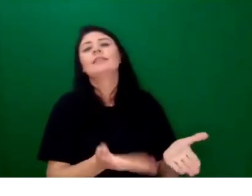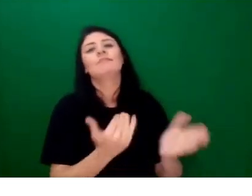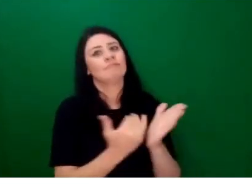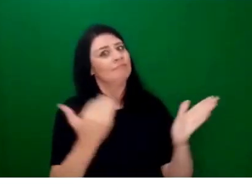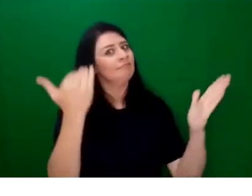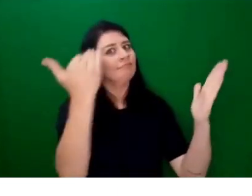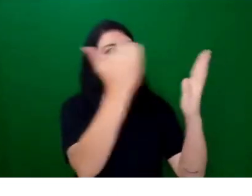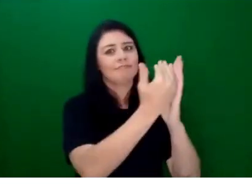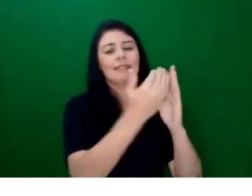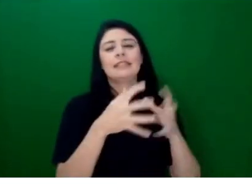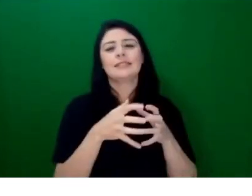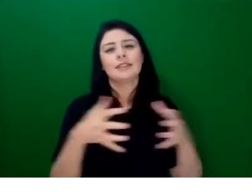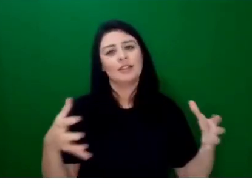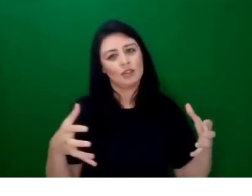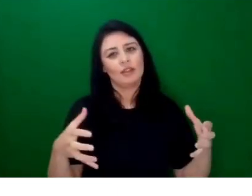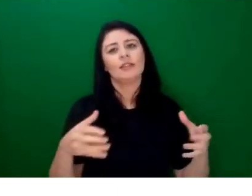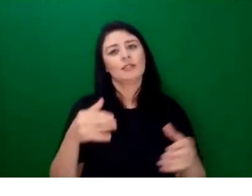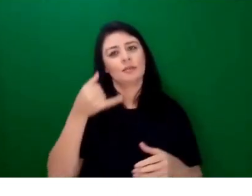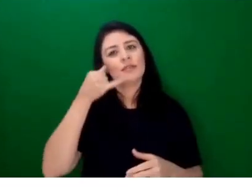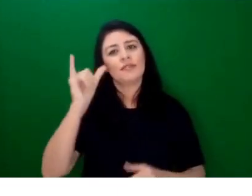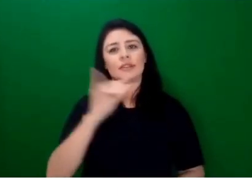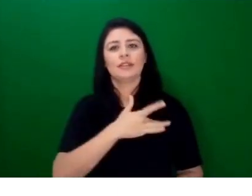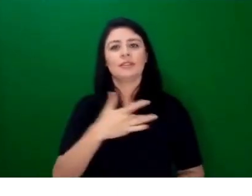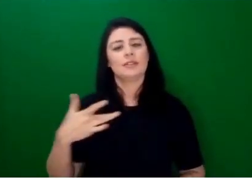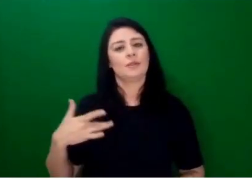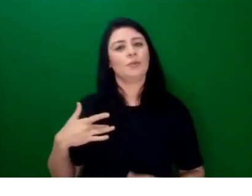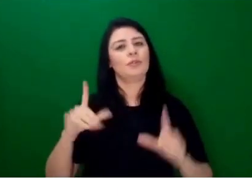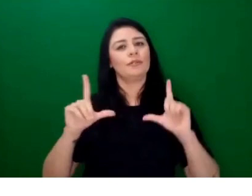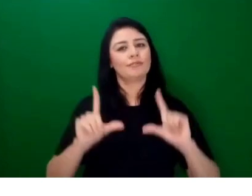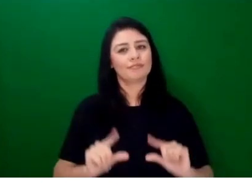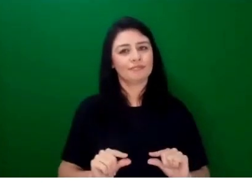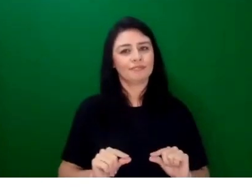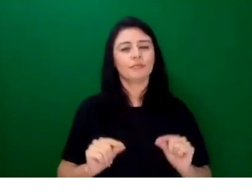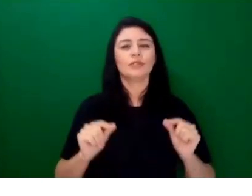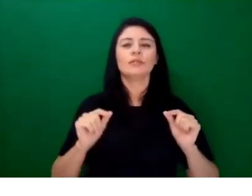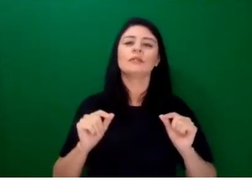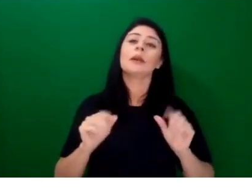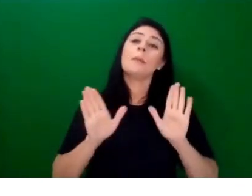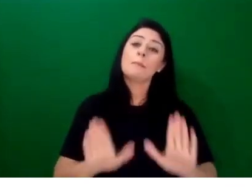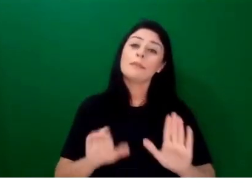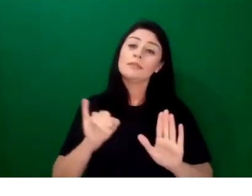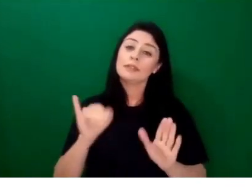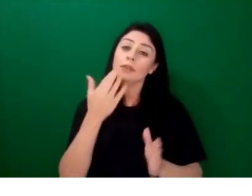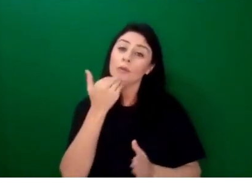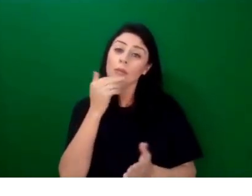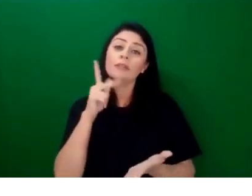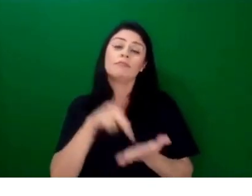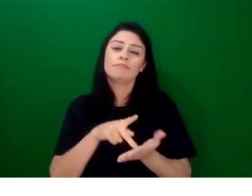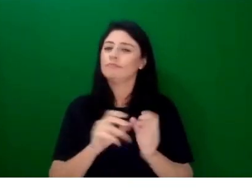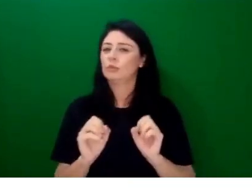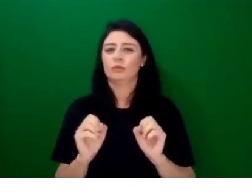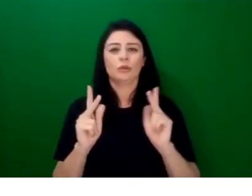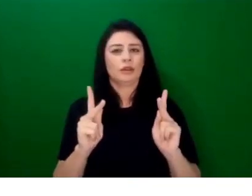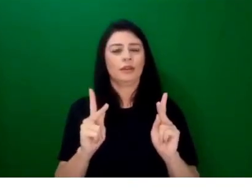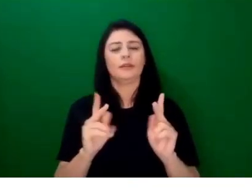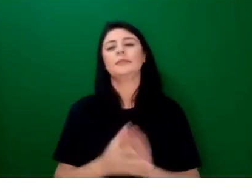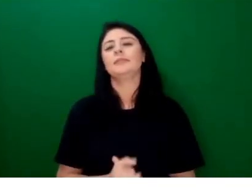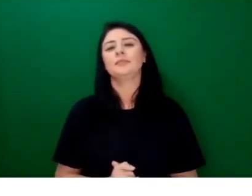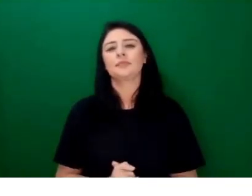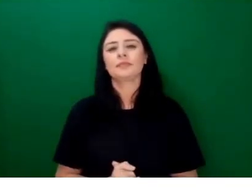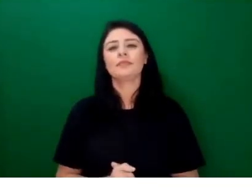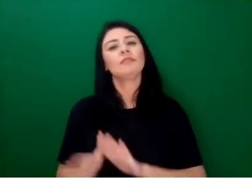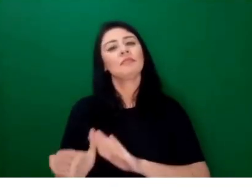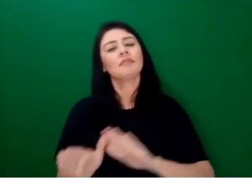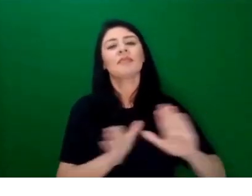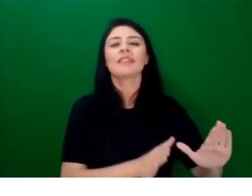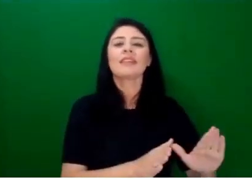está sendo alimentos que não sejam tão saudáveis nessa fase. Mas se for comida de verdade, tá tudo ok.